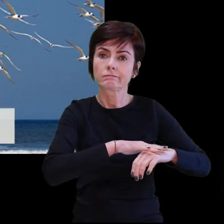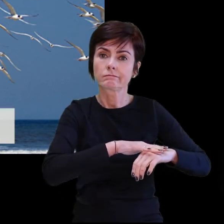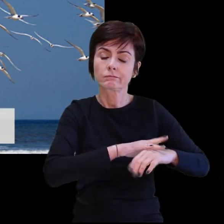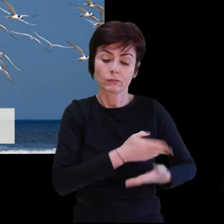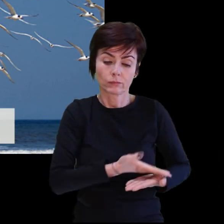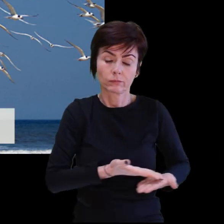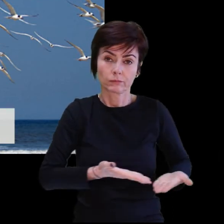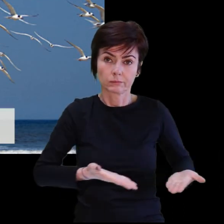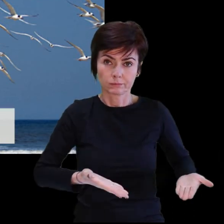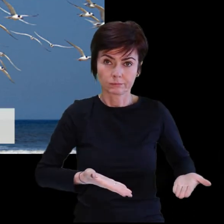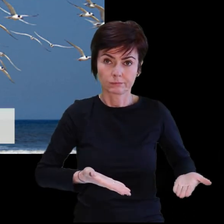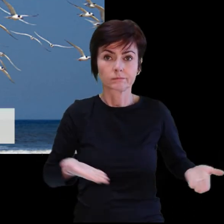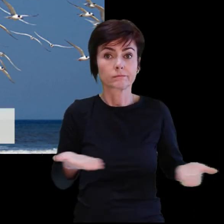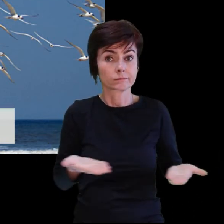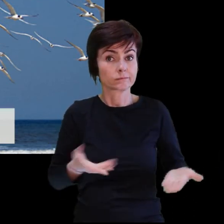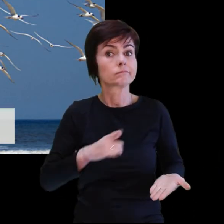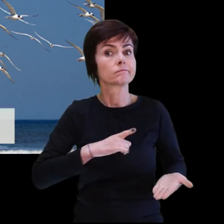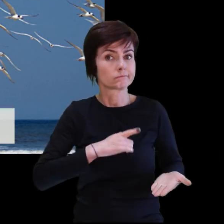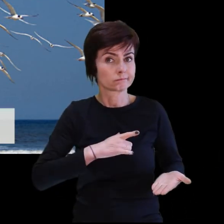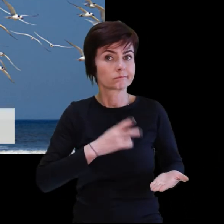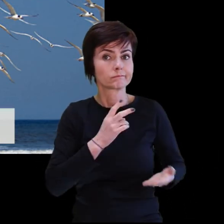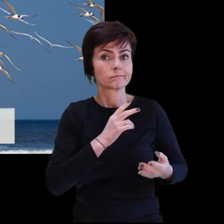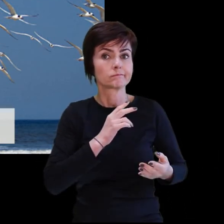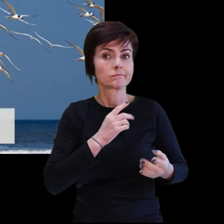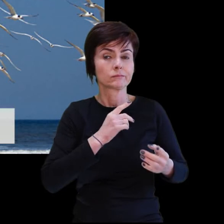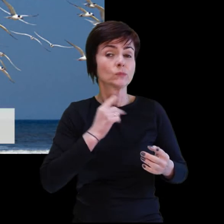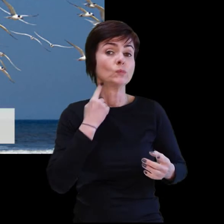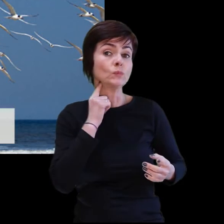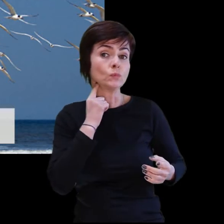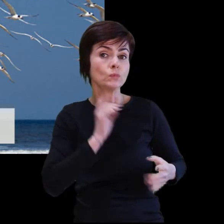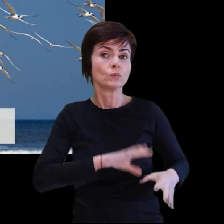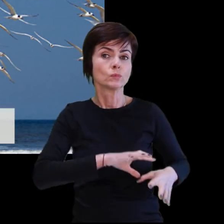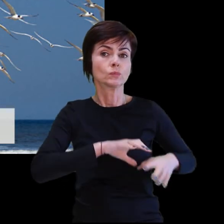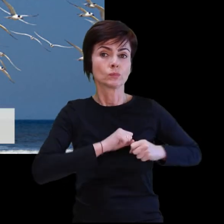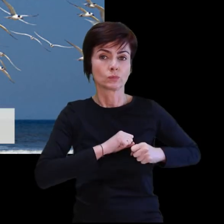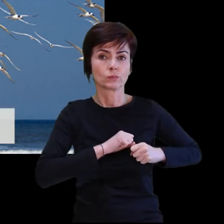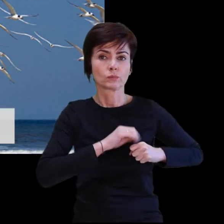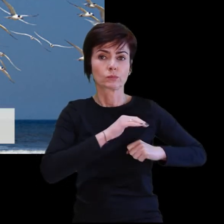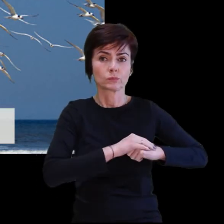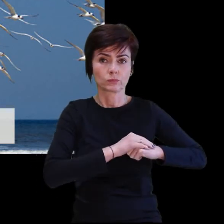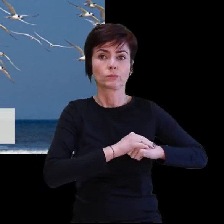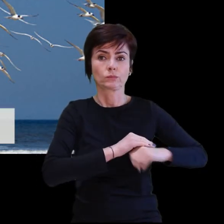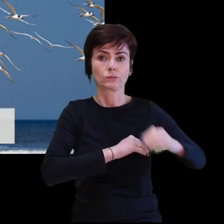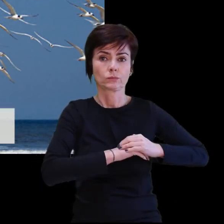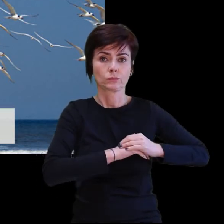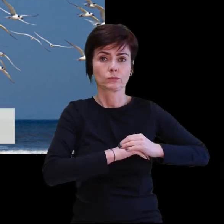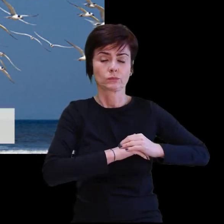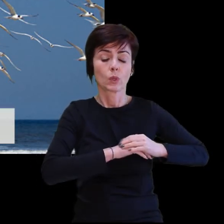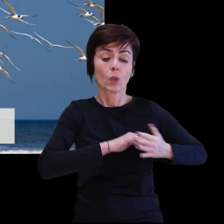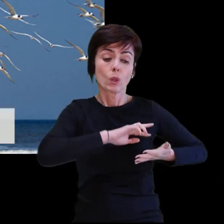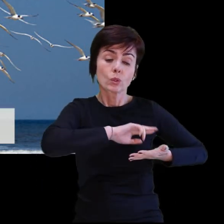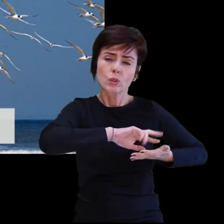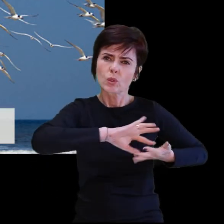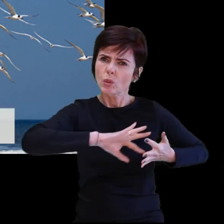processo chamado de bioacumulação. Então, agora eu tenho uma grande quantidade desse composto no meu corpo, porque ele é